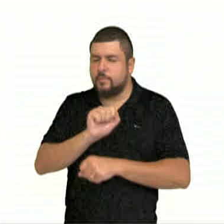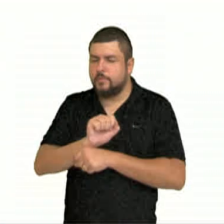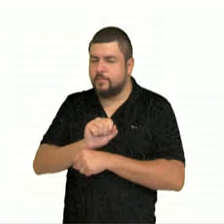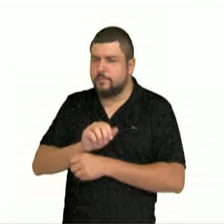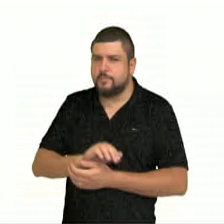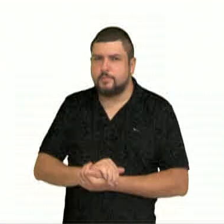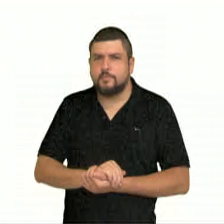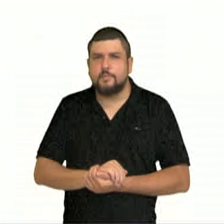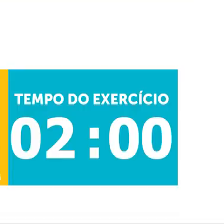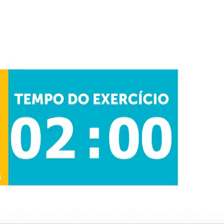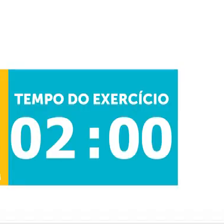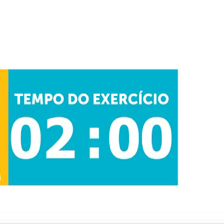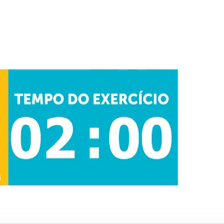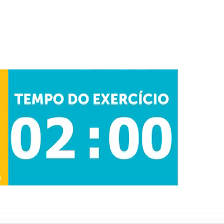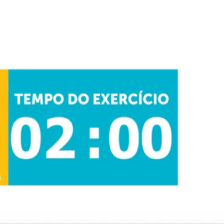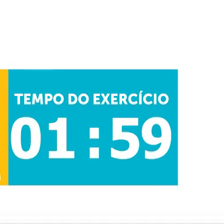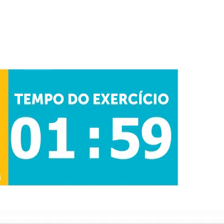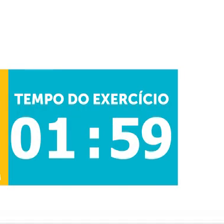aguardo daqui.